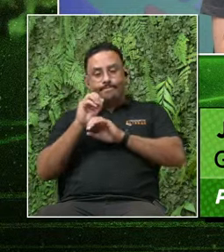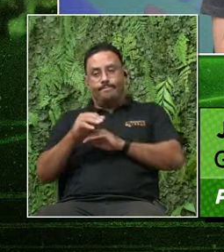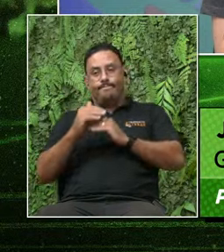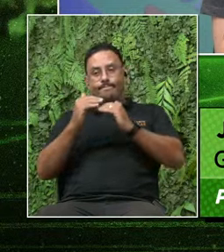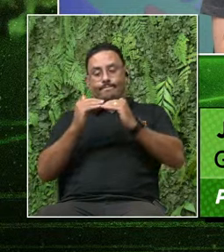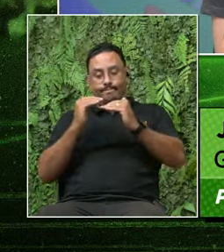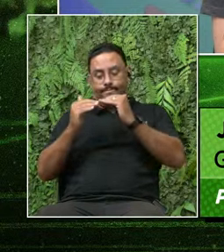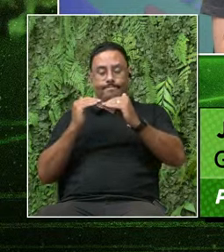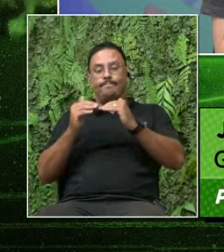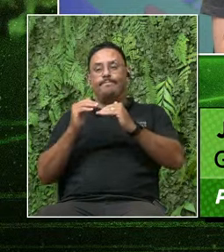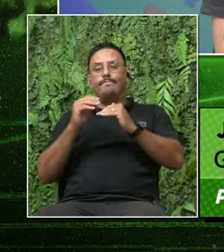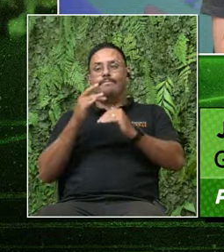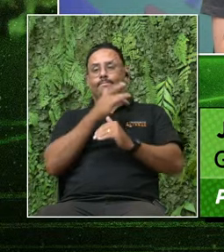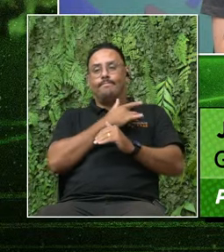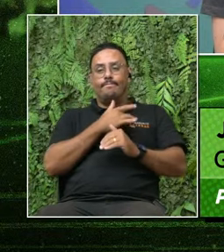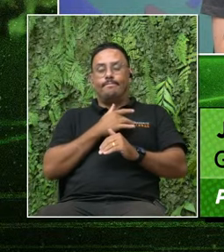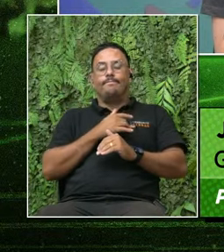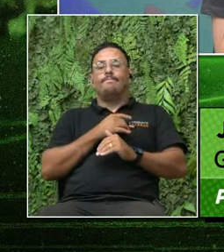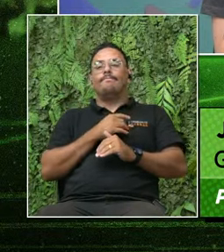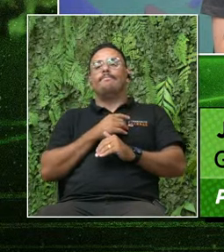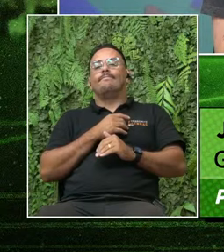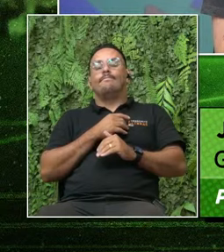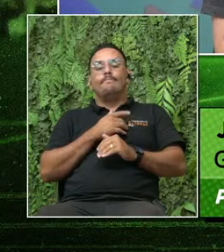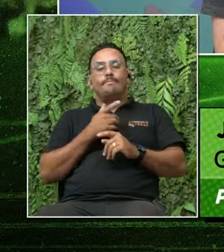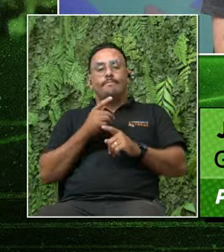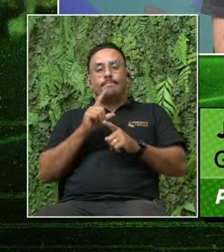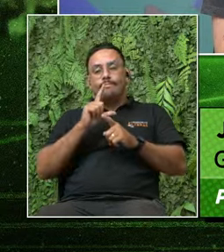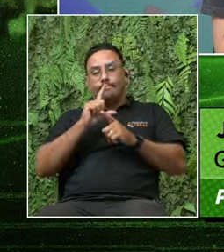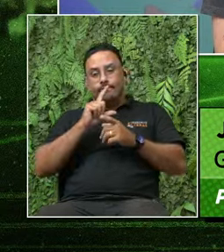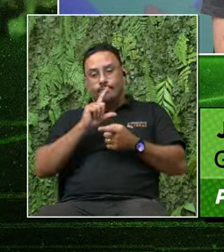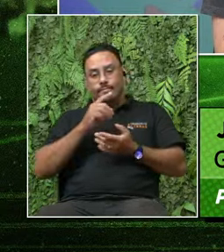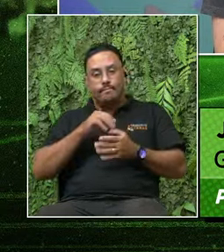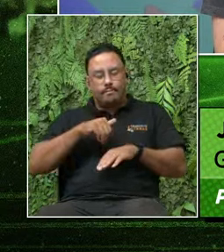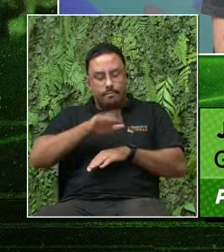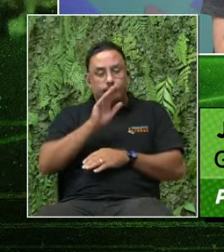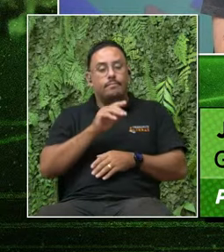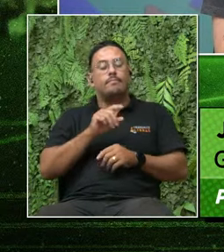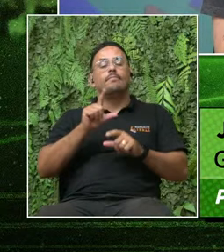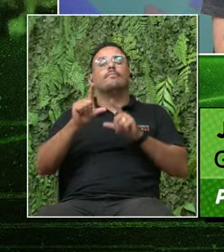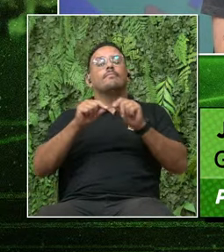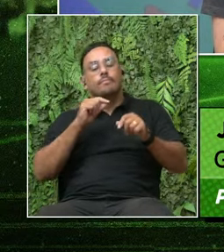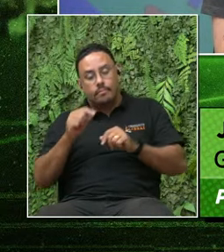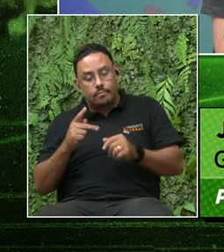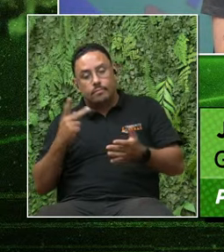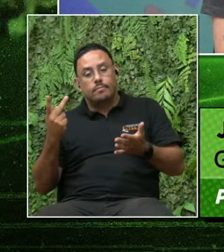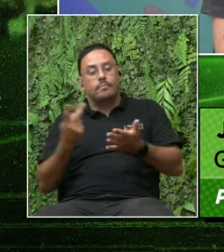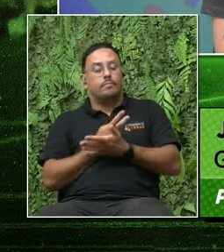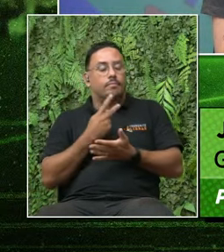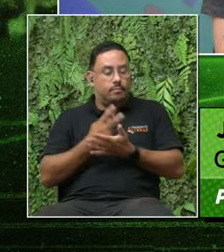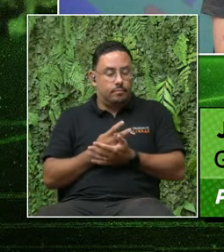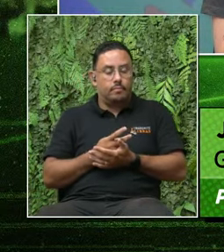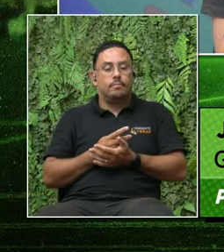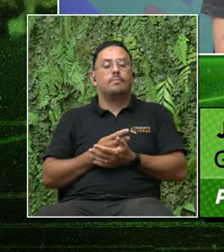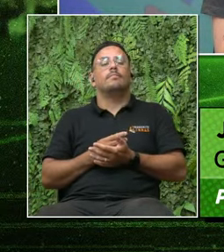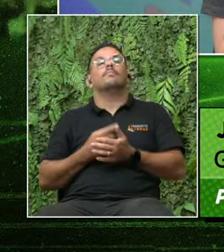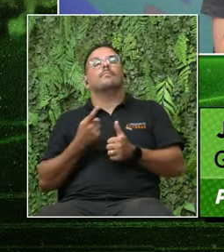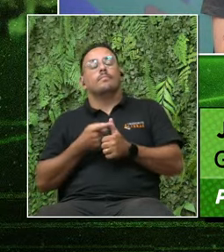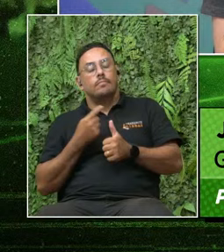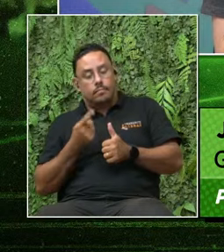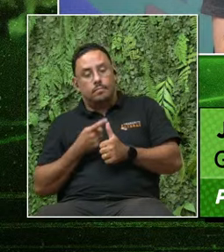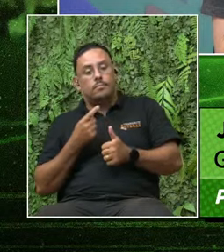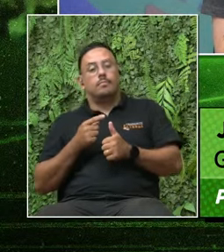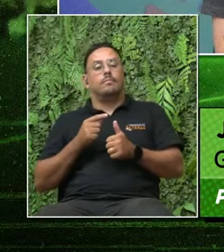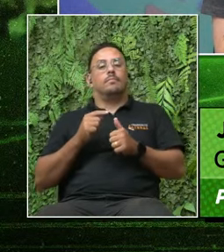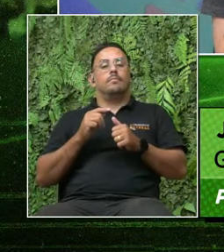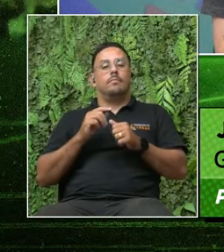e tem que ser mandado embora por quê o cara é eliminado pelo Souza porque escalou errado tomou um vareio de bola no primeiro tempo da no jogo da